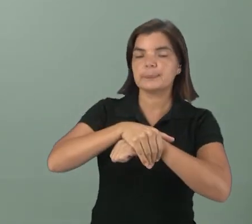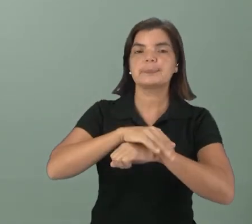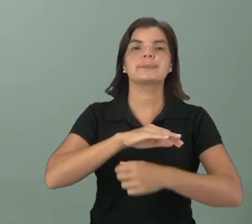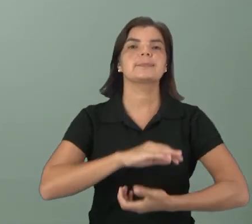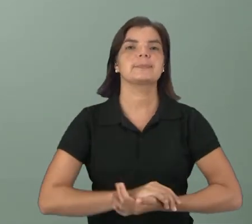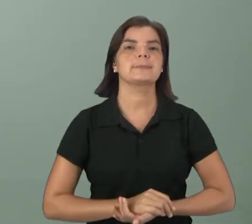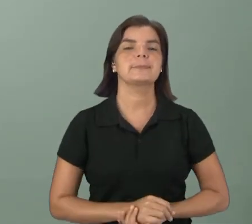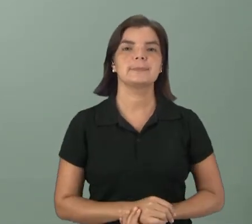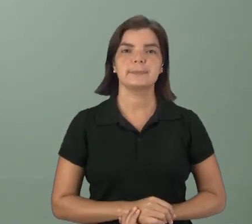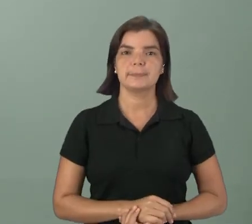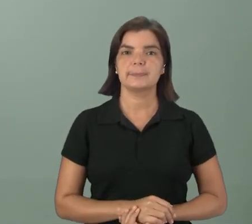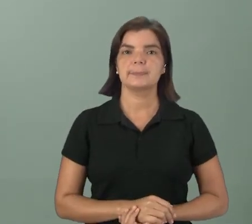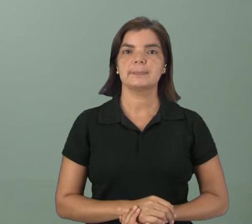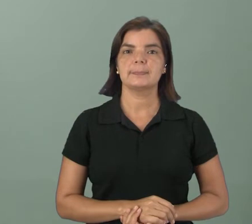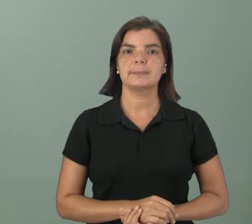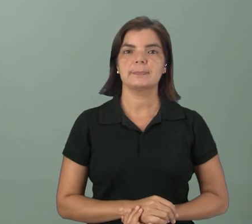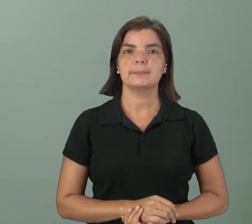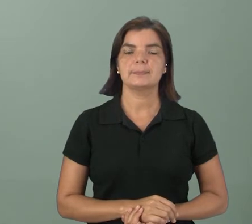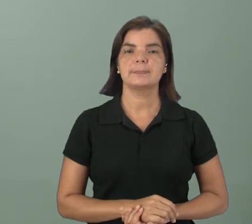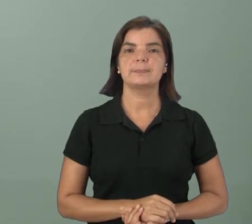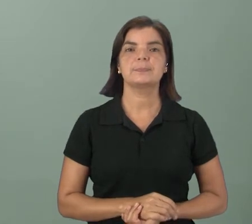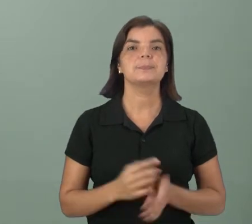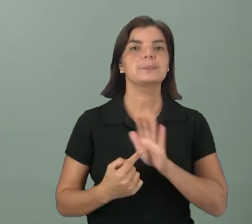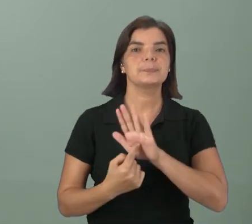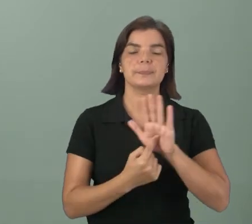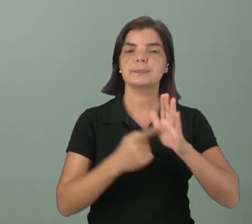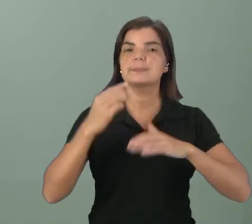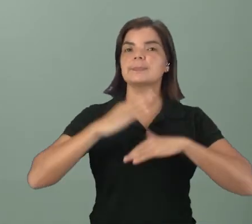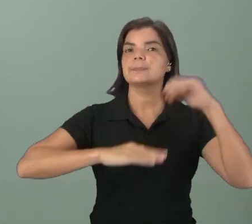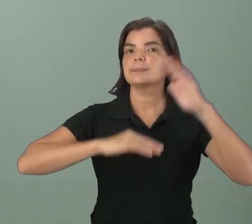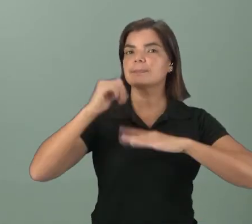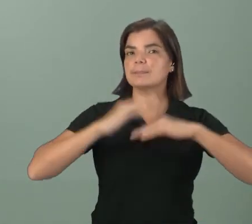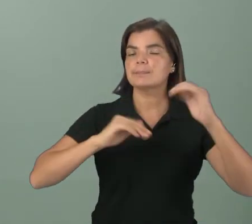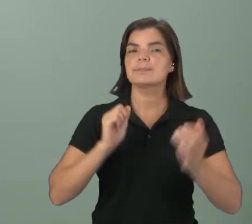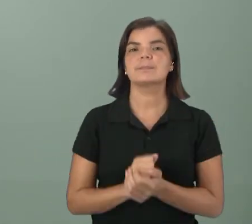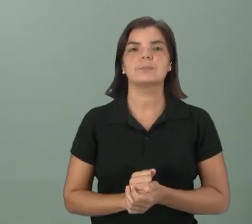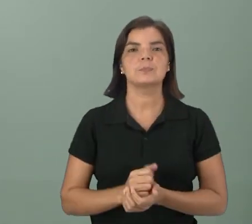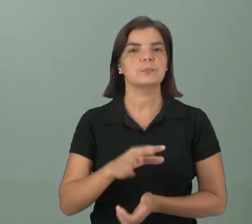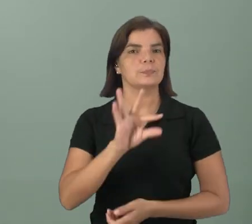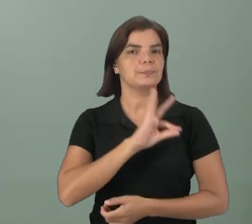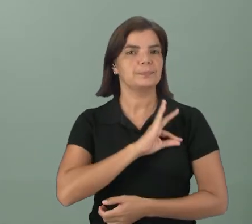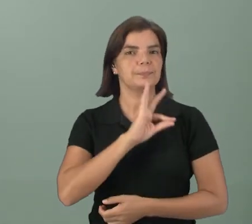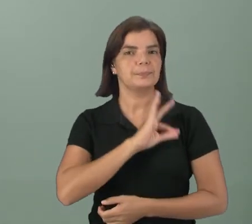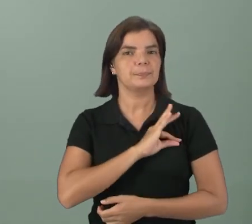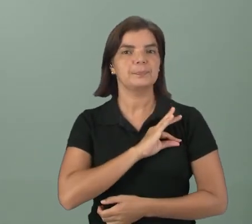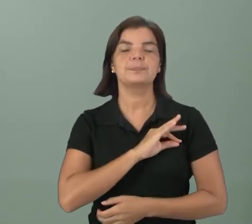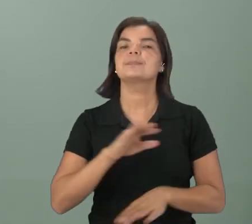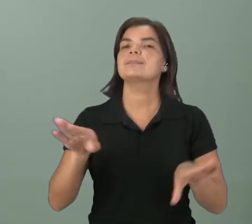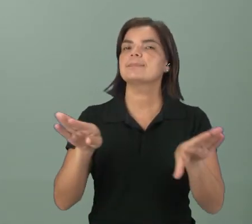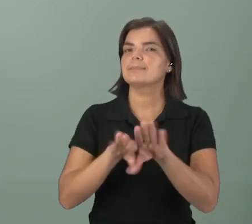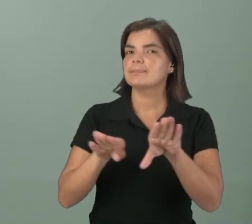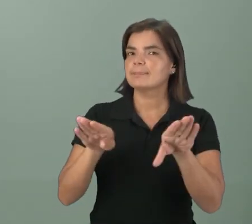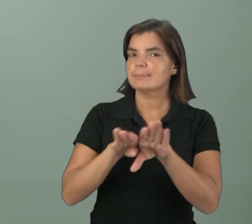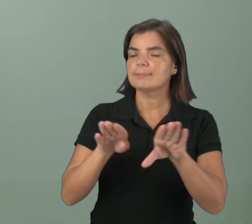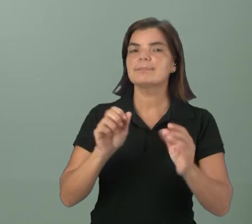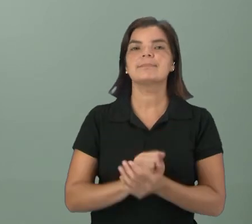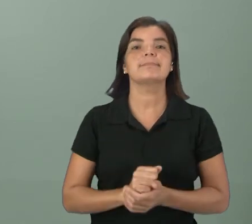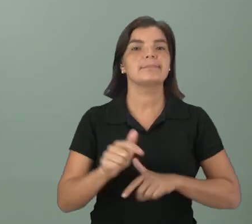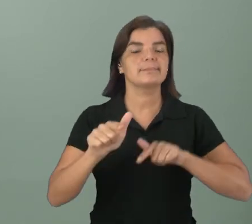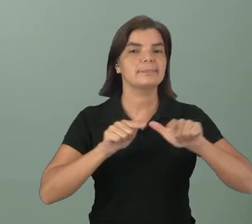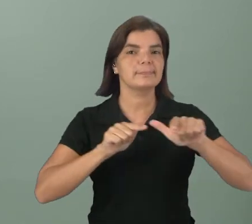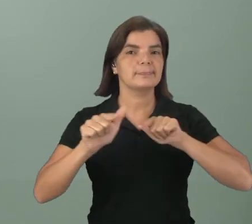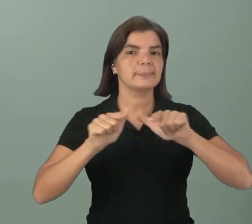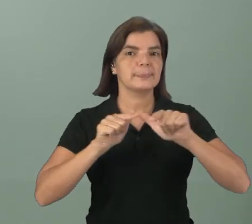a noite esse aqui esse profissional o policial também exerce